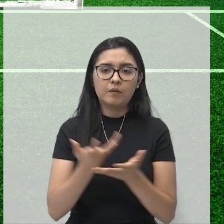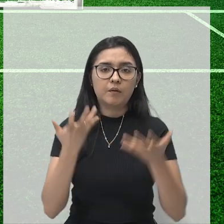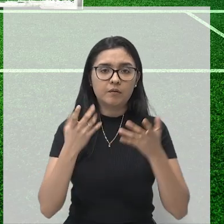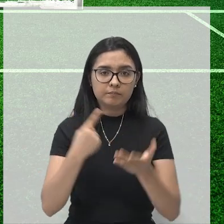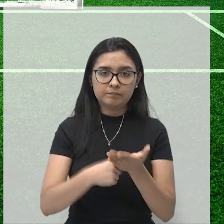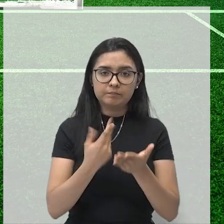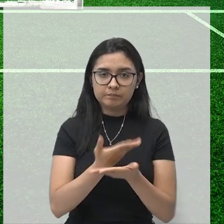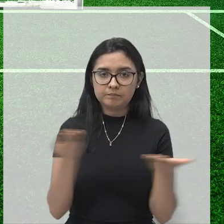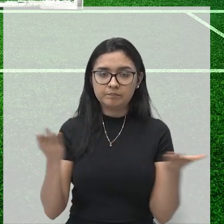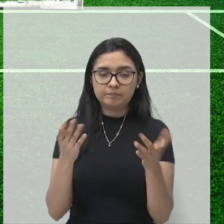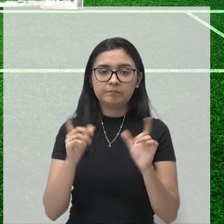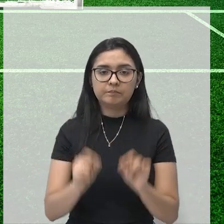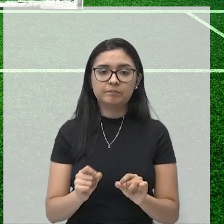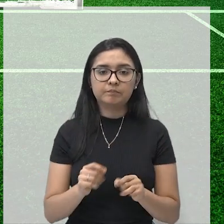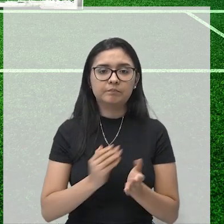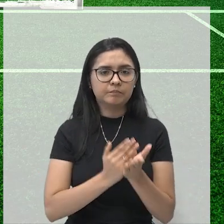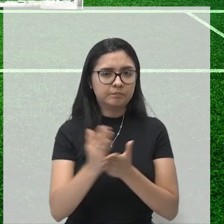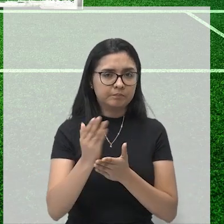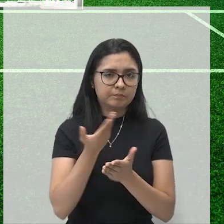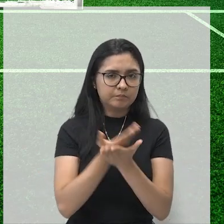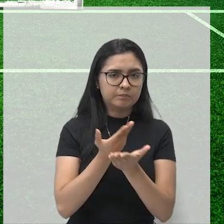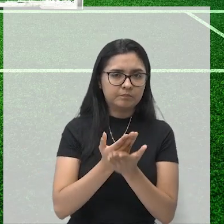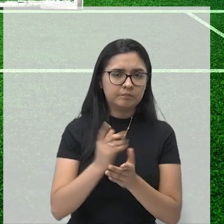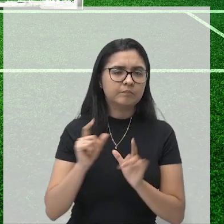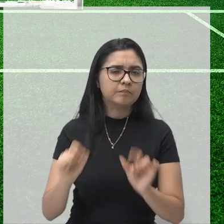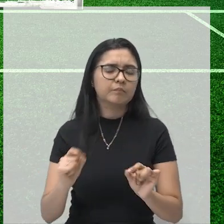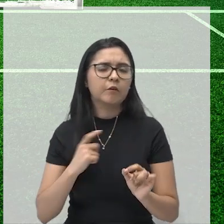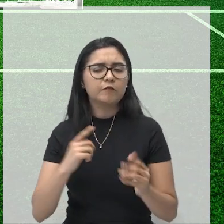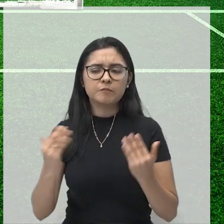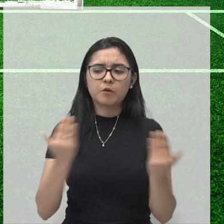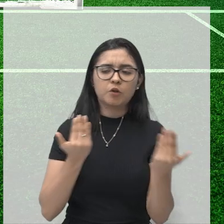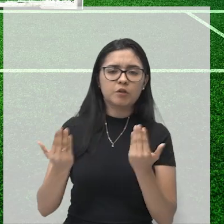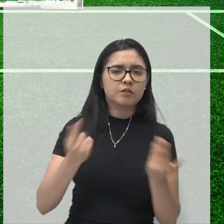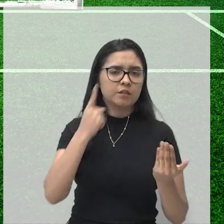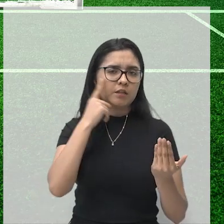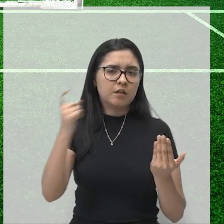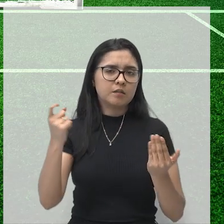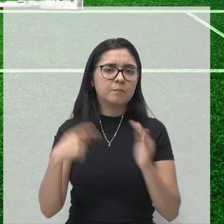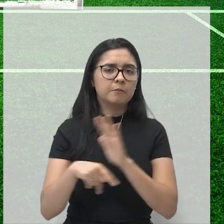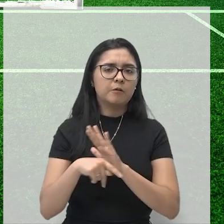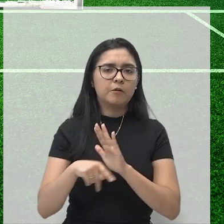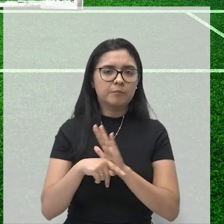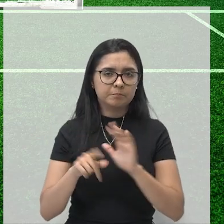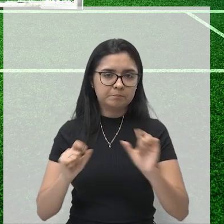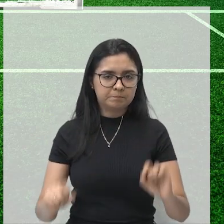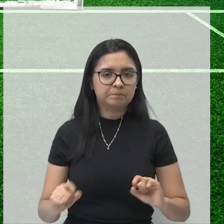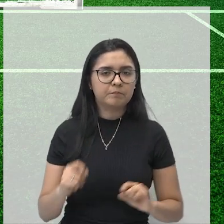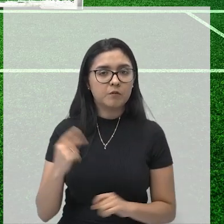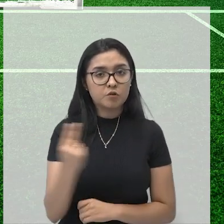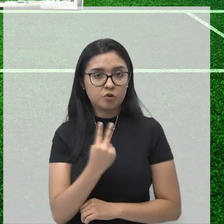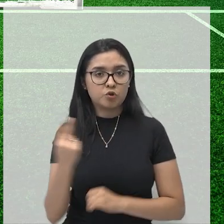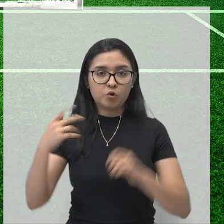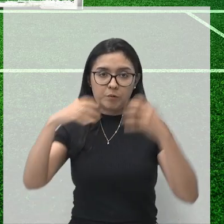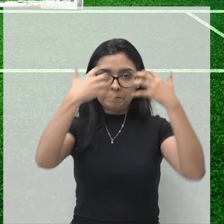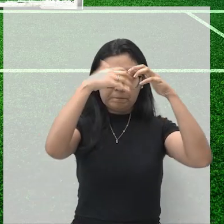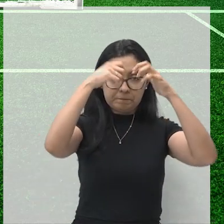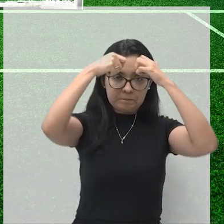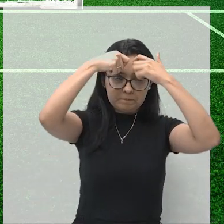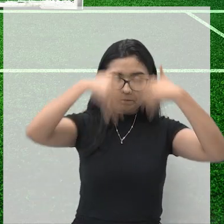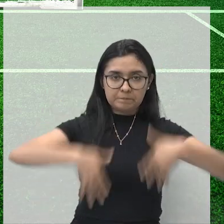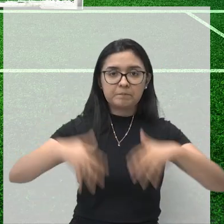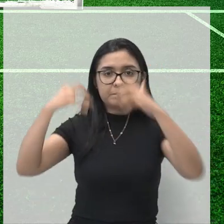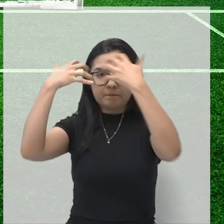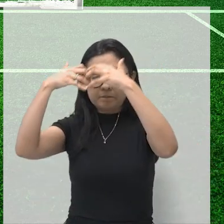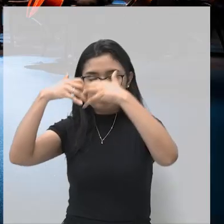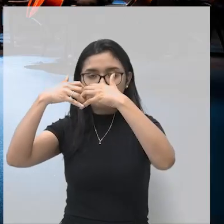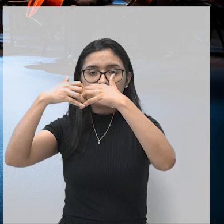lhe chamar a atenção para o comecinho, onde eu fiz uma analogia muito interessante entre esses dois sistemas. Vamos voltar